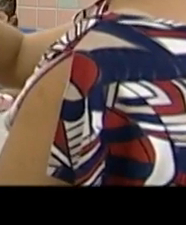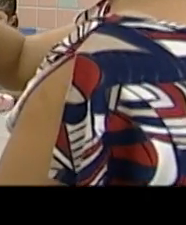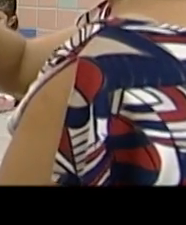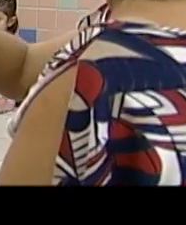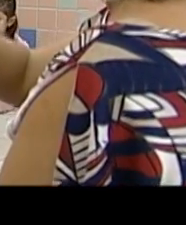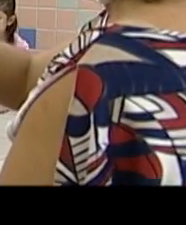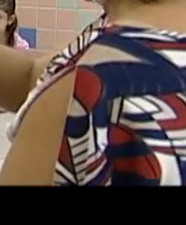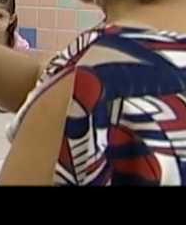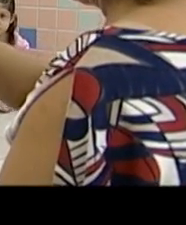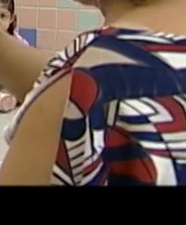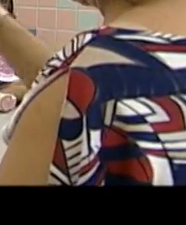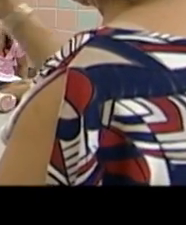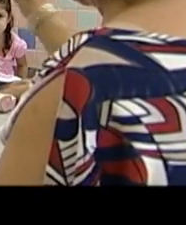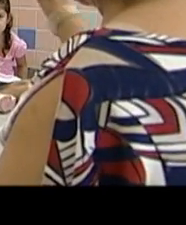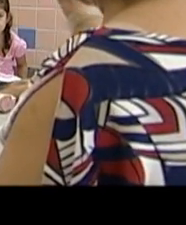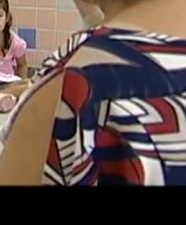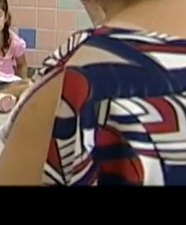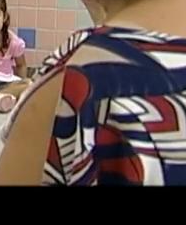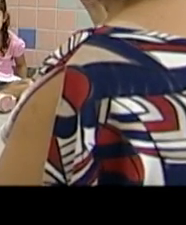A